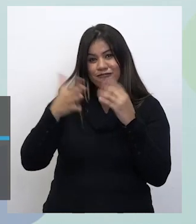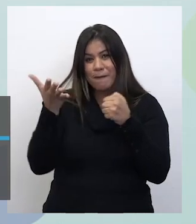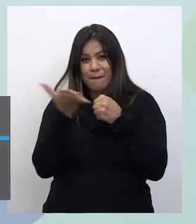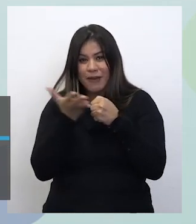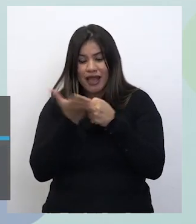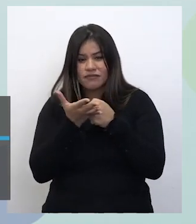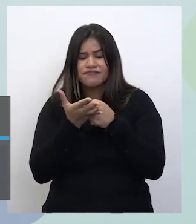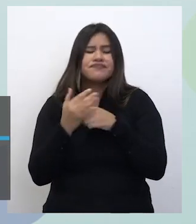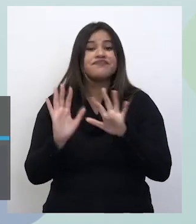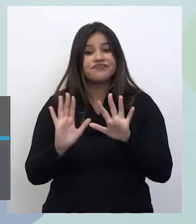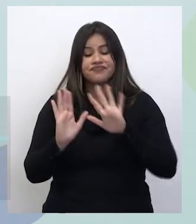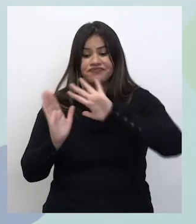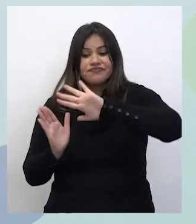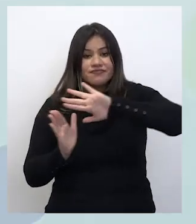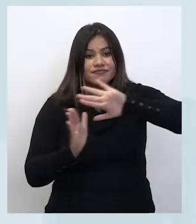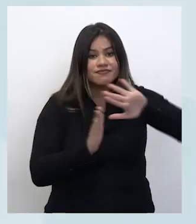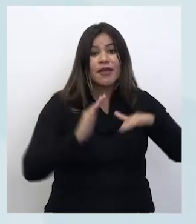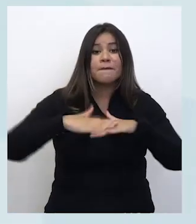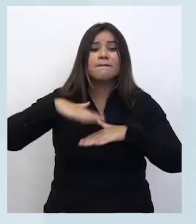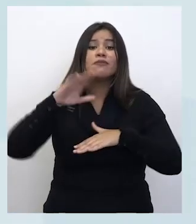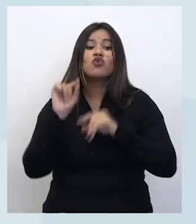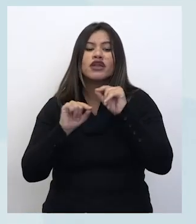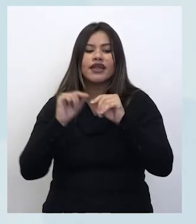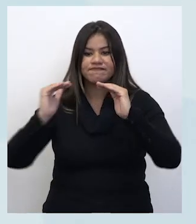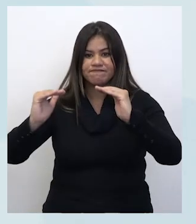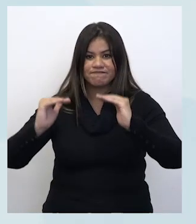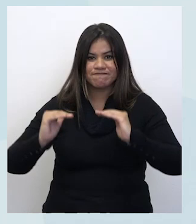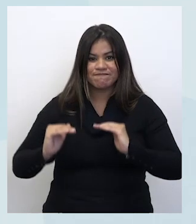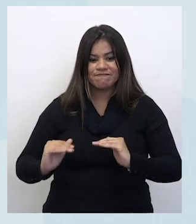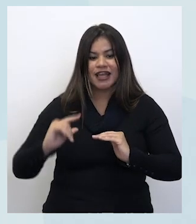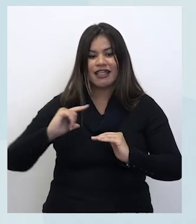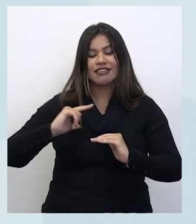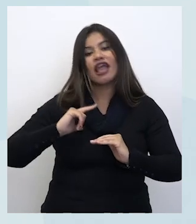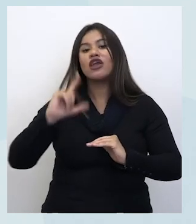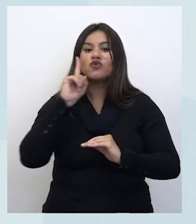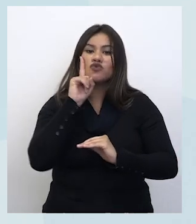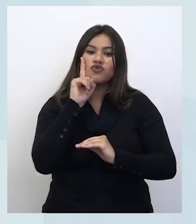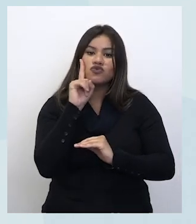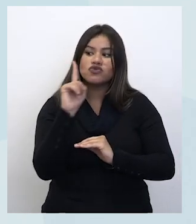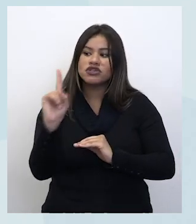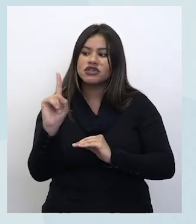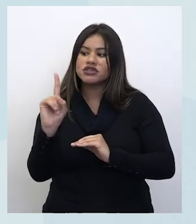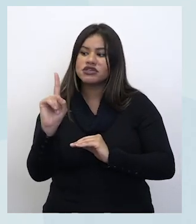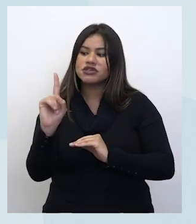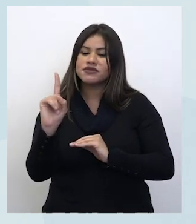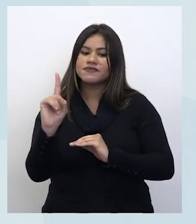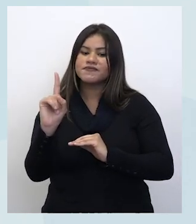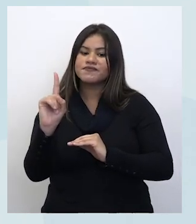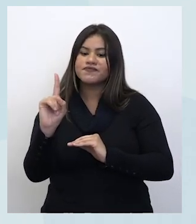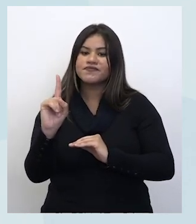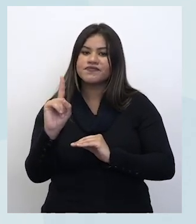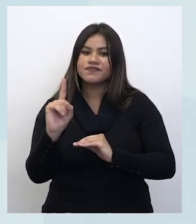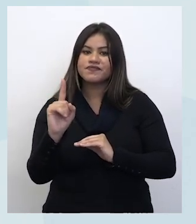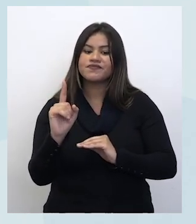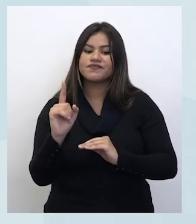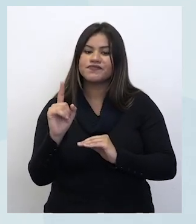na rubrica? A gente tem aqui um local onde a gente vai colocar a data que a gente está preenchendo esse instrumento. Então, o dia